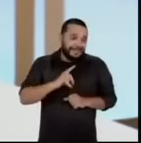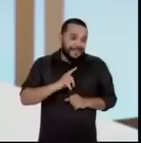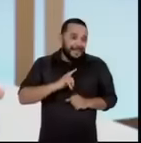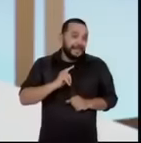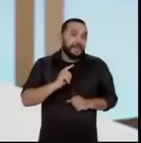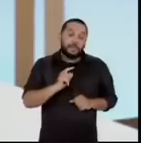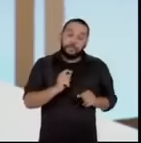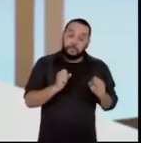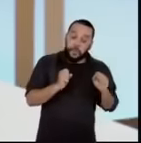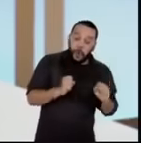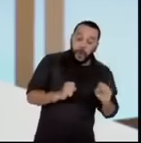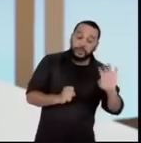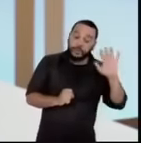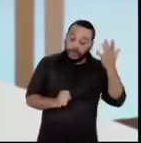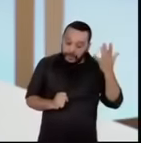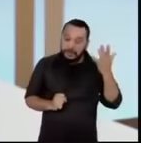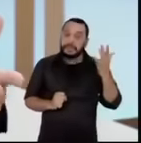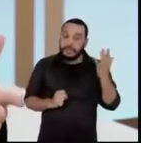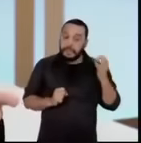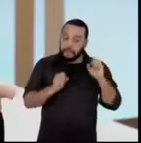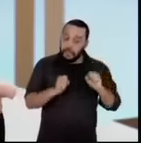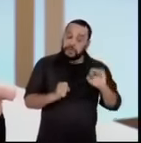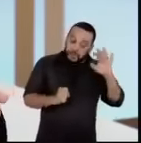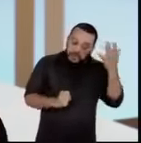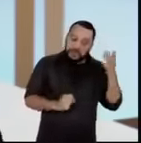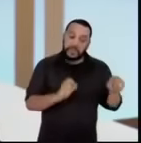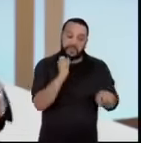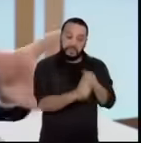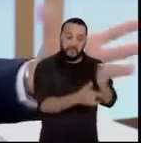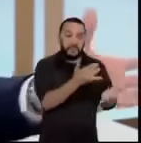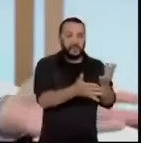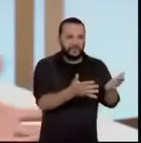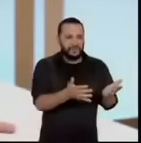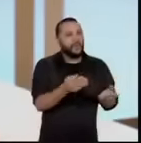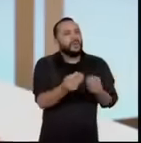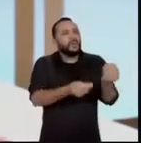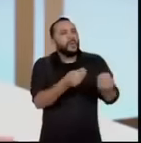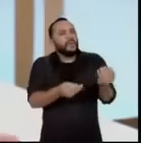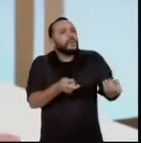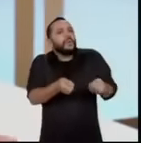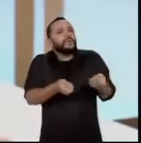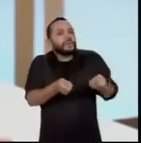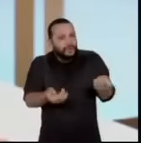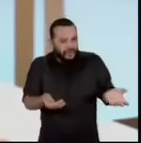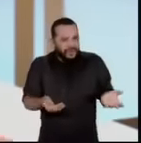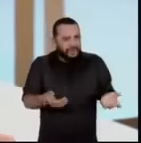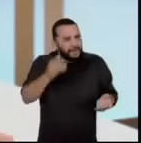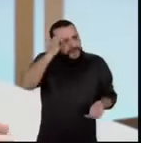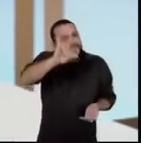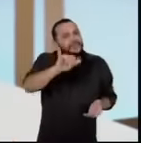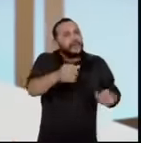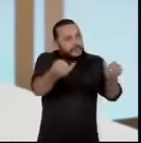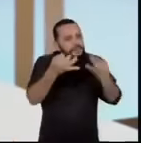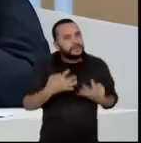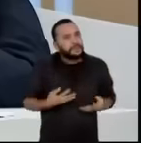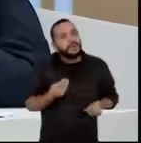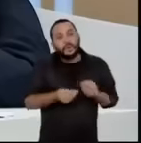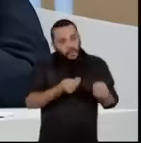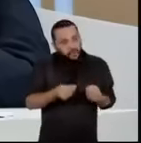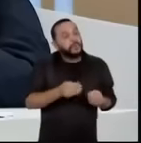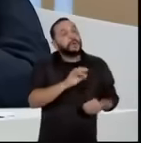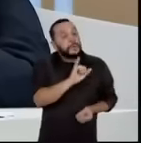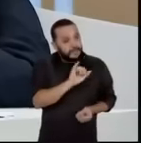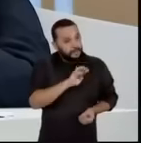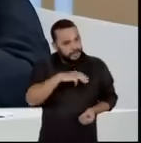de um possível fato, se foi 3 dias antes, era um possível fato. Como é que faz para controlar isso em caráter preventivo? Fazendo o que o IBAMA